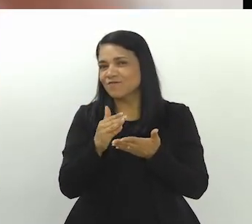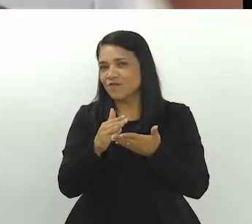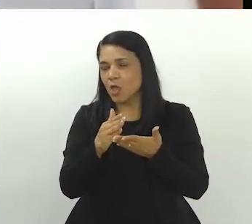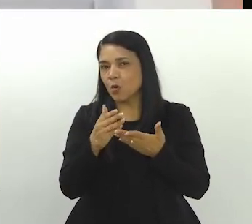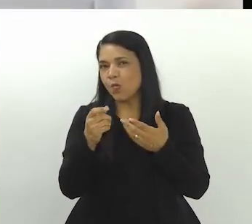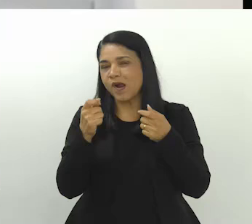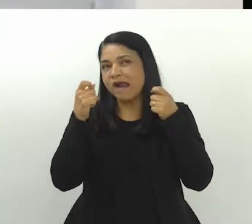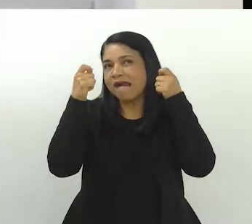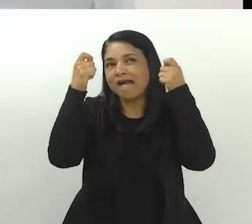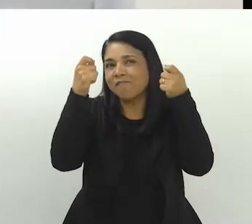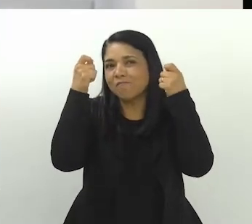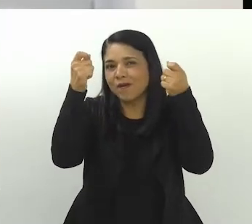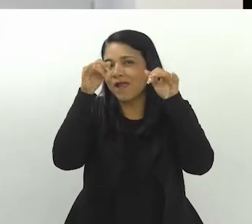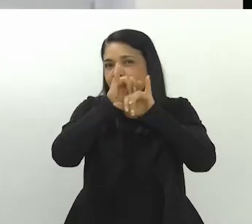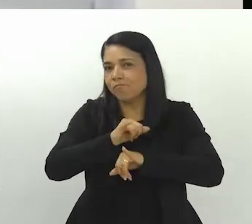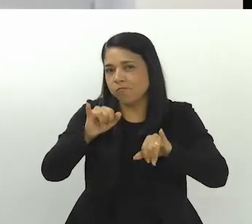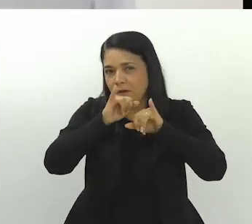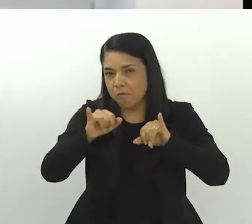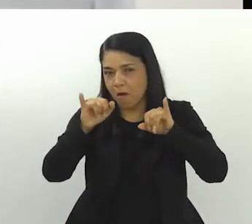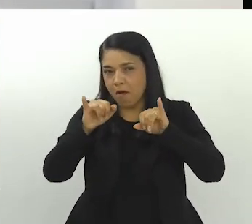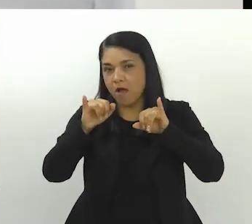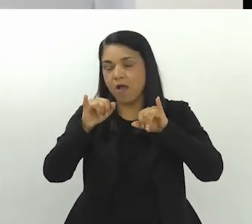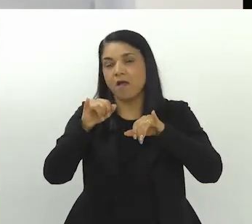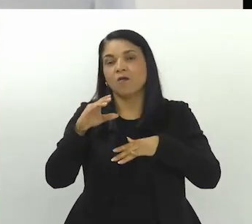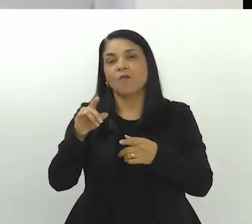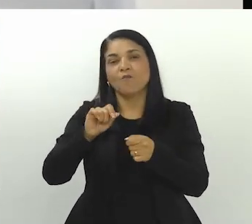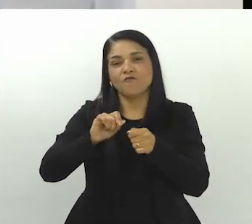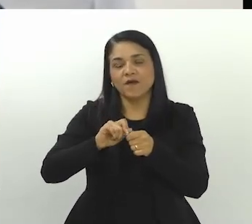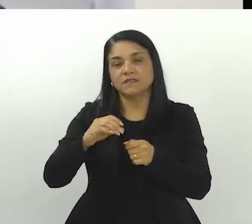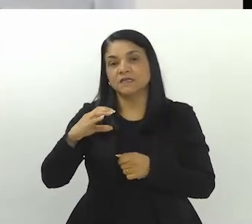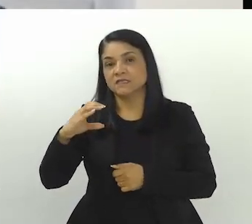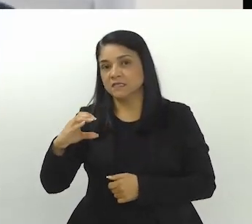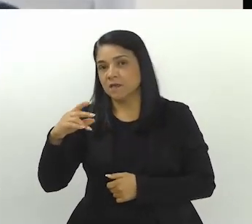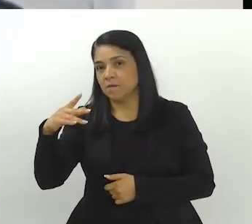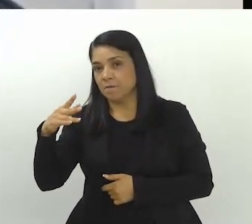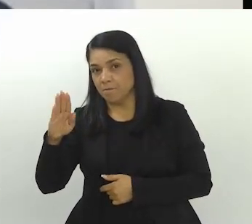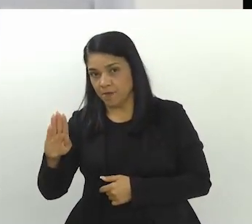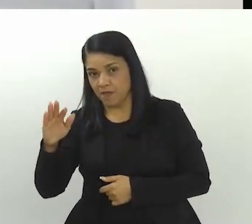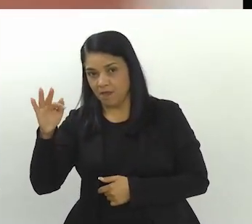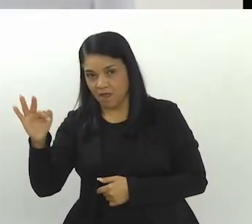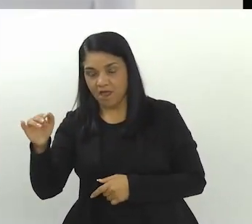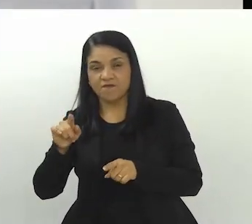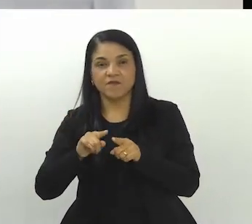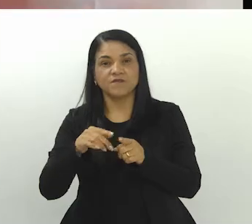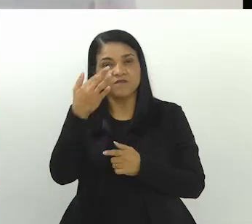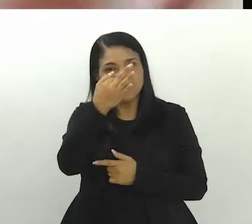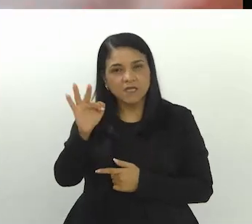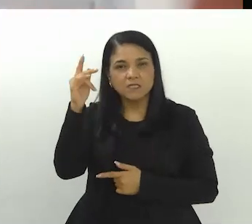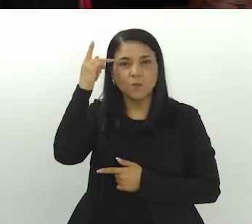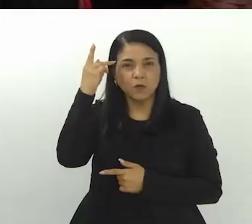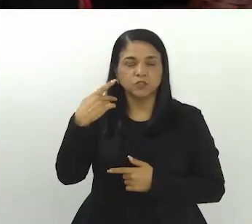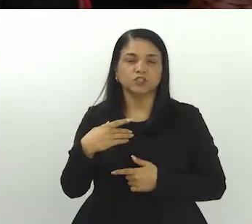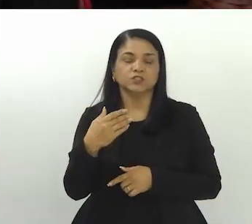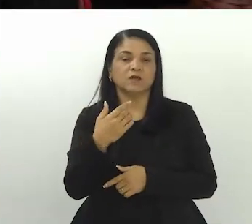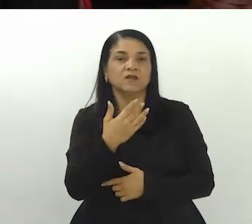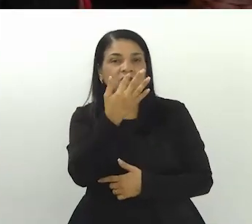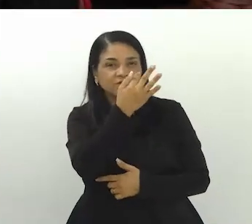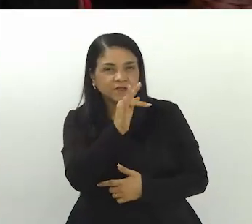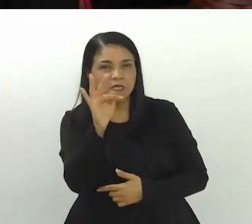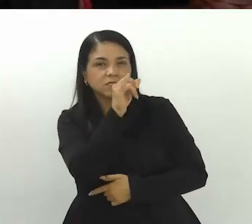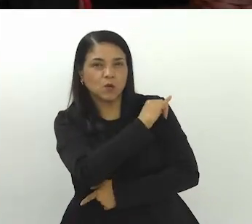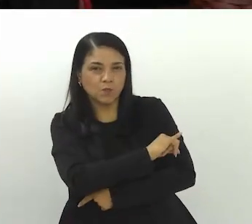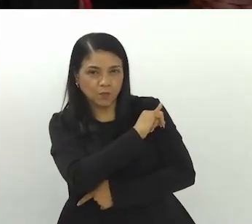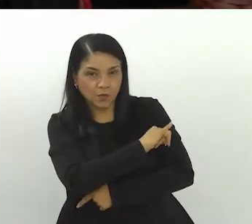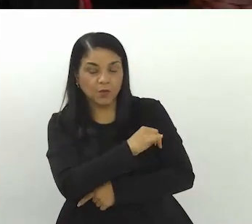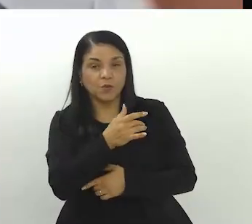nada a ver, por exemplo, com campanhas pontuais, né, como faz eventualmente a CBF, a Federação